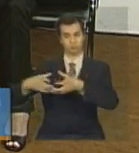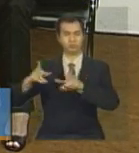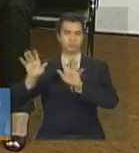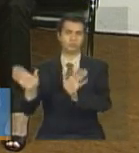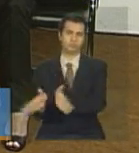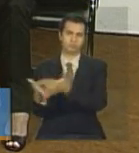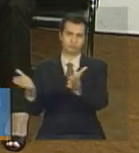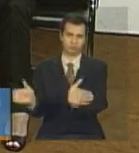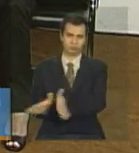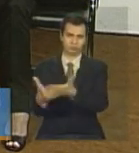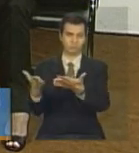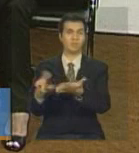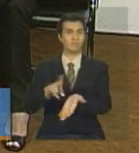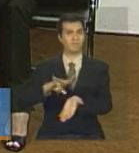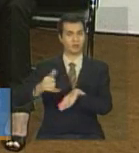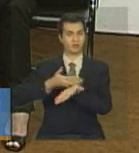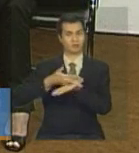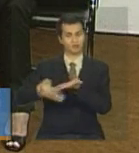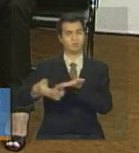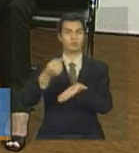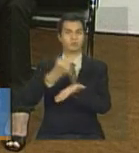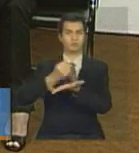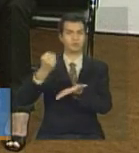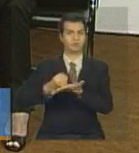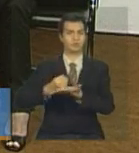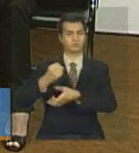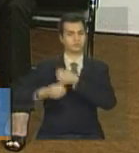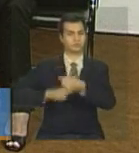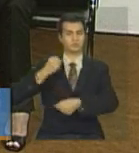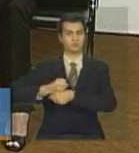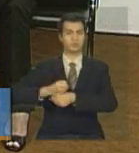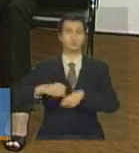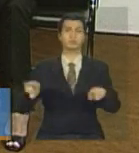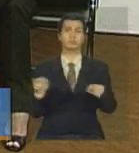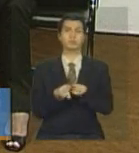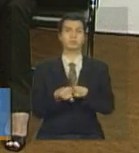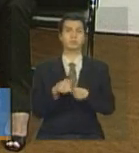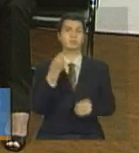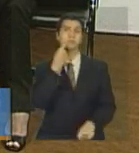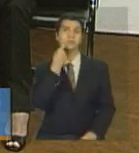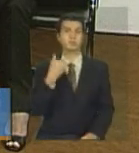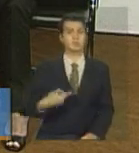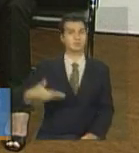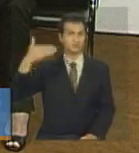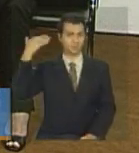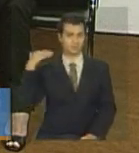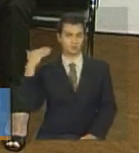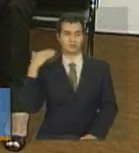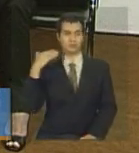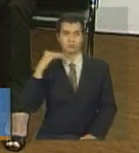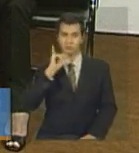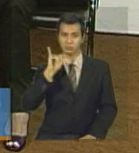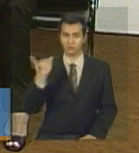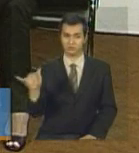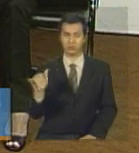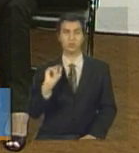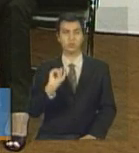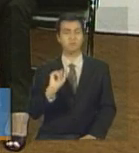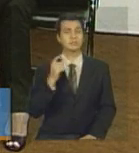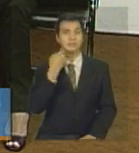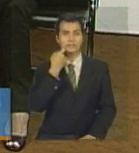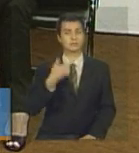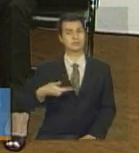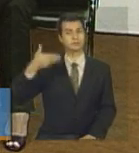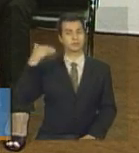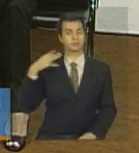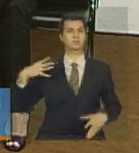sendo empenhadas ainda este ano. O cômputo que nós fizemos ainda na sexta-feira só para te saber, está nos dando conta que nós já